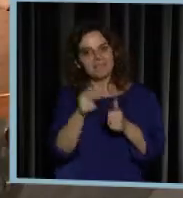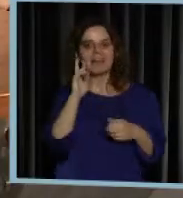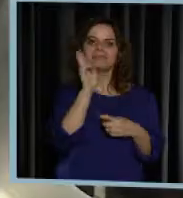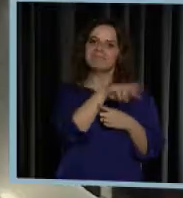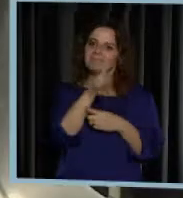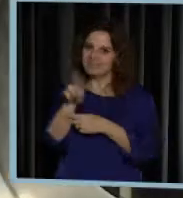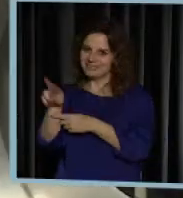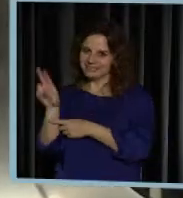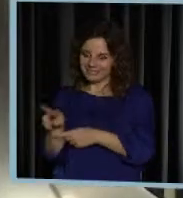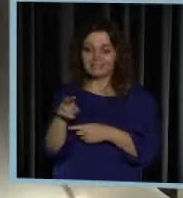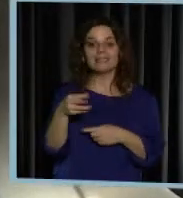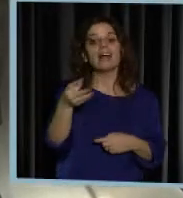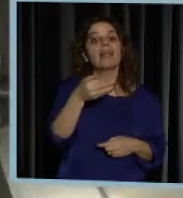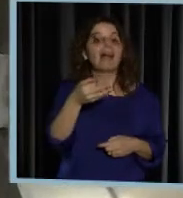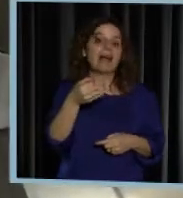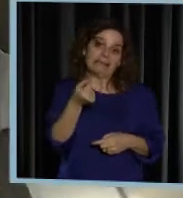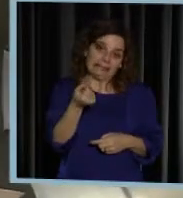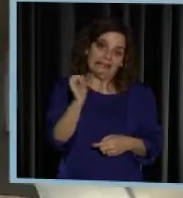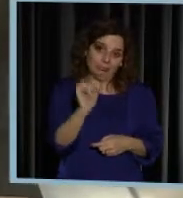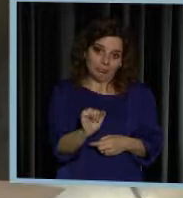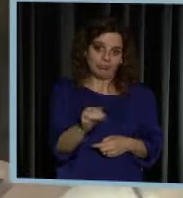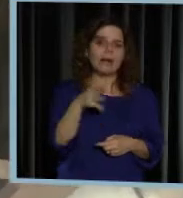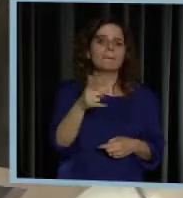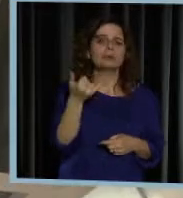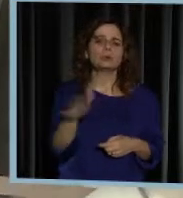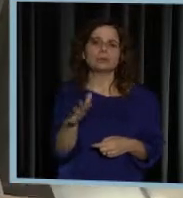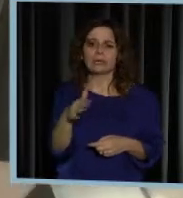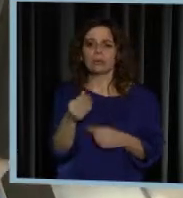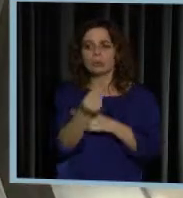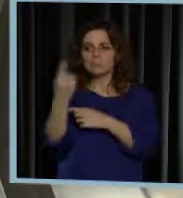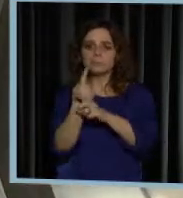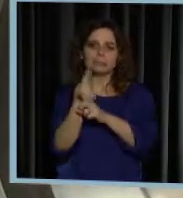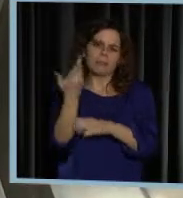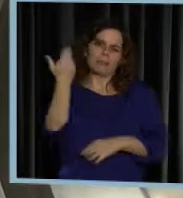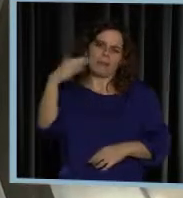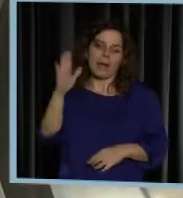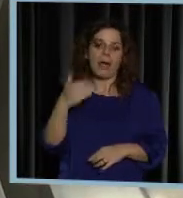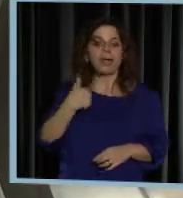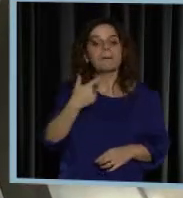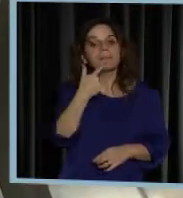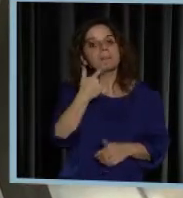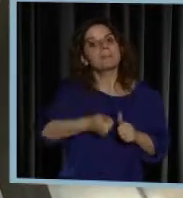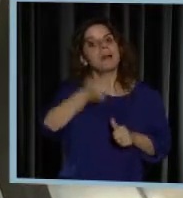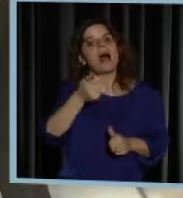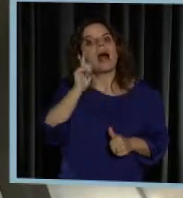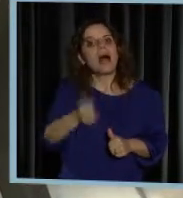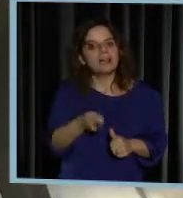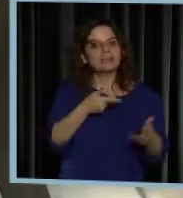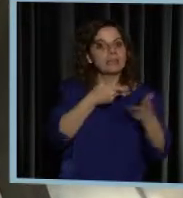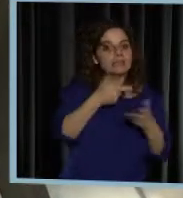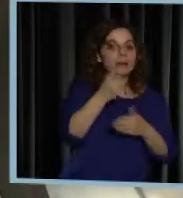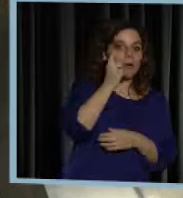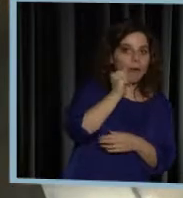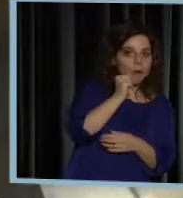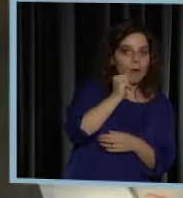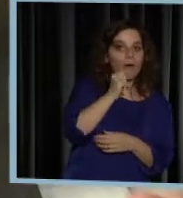nesta visita ao Museu do Dinheiro. O Museu do Dinheiro que inclui mais de 1.200 objetos que nos ajudam a perceber melhor esta relação do